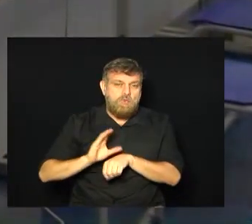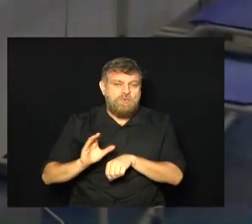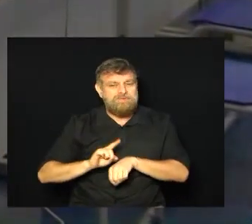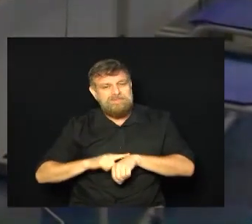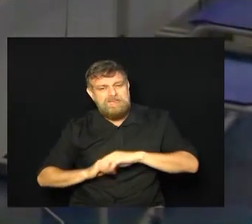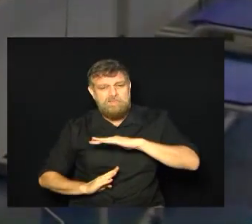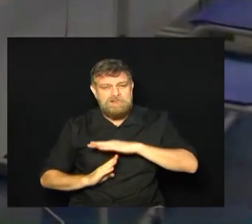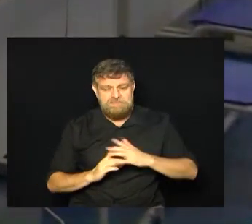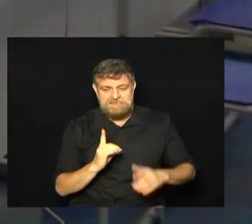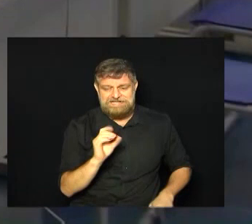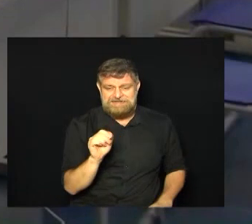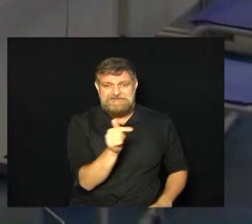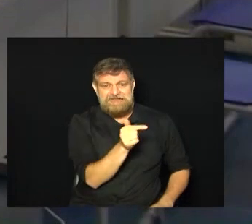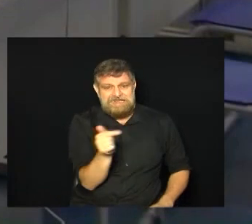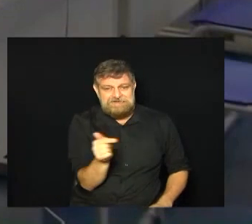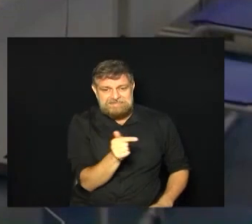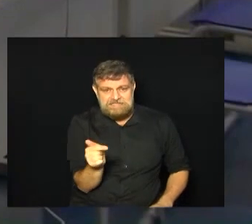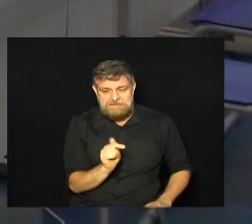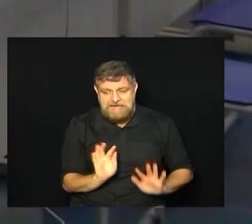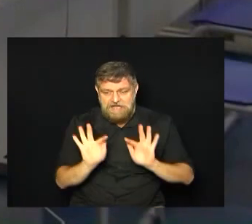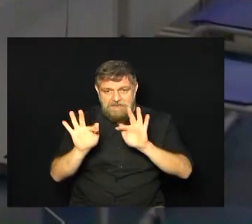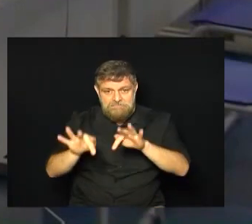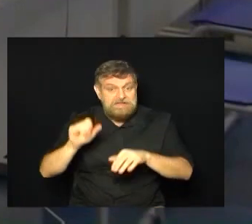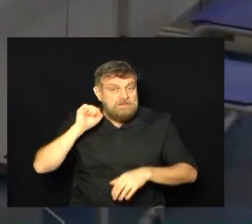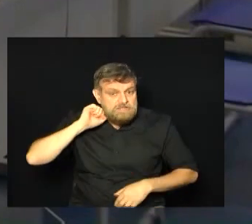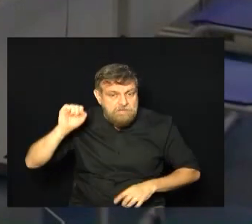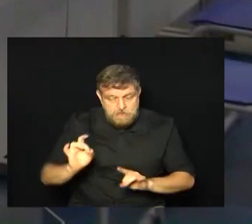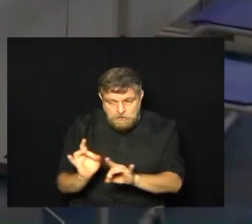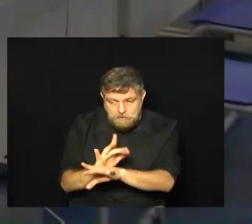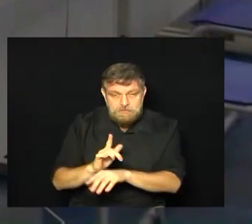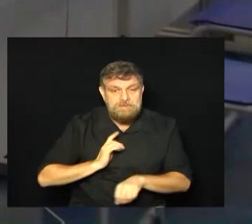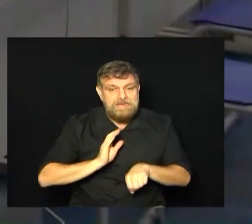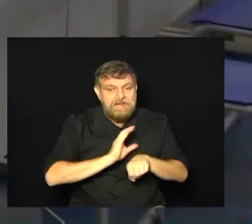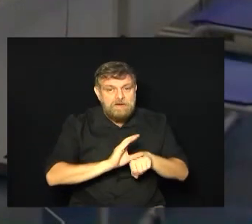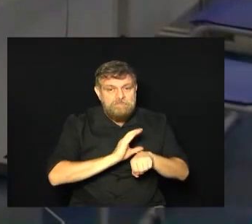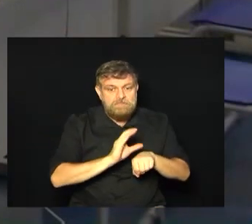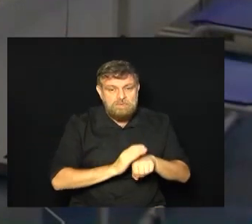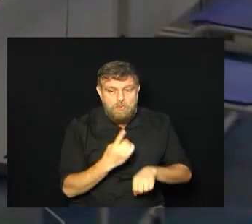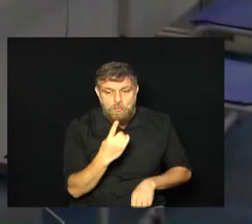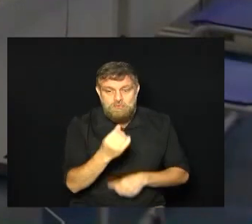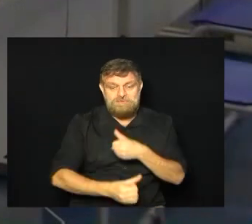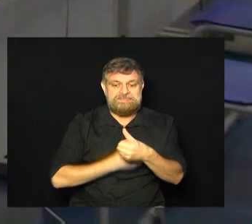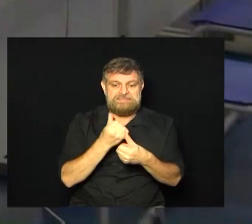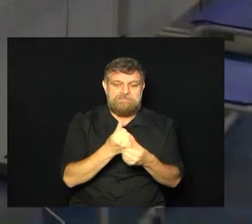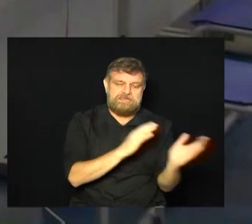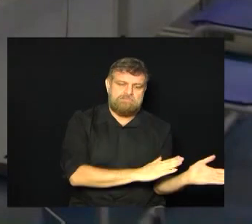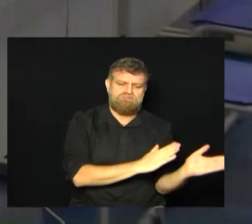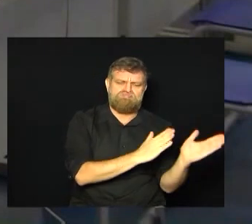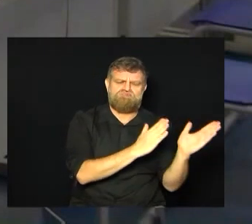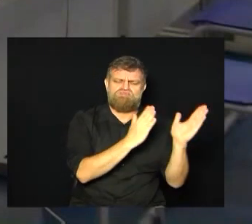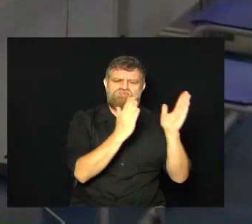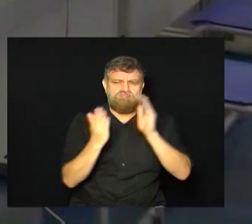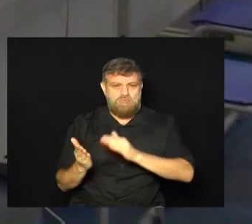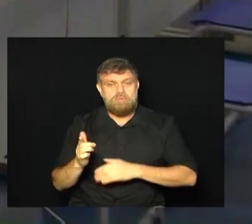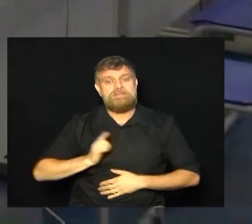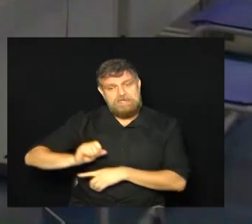de 10 semanas, que terminam no final de abril. E tem outros cursos que têm a duração do semestre todo. E eles